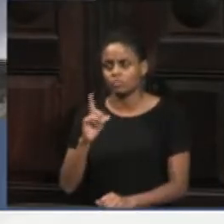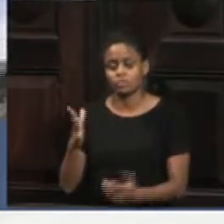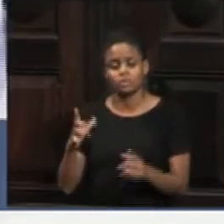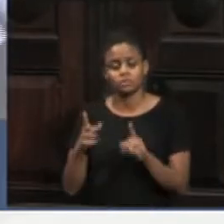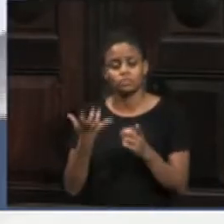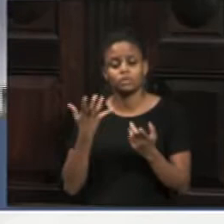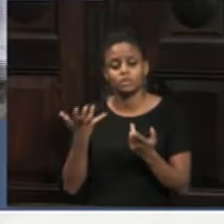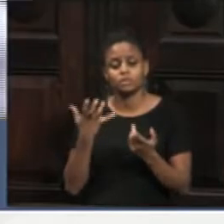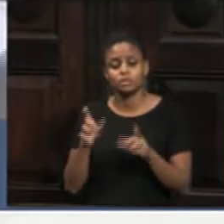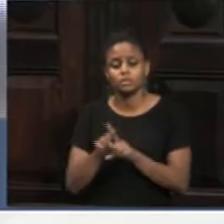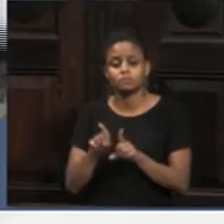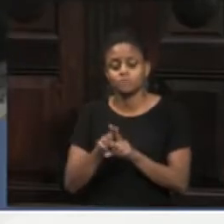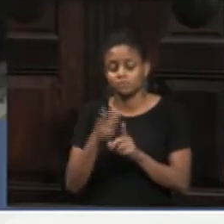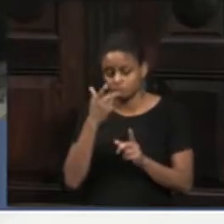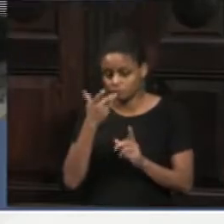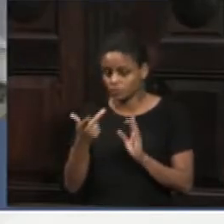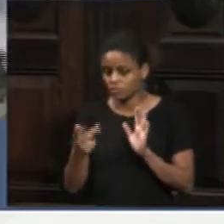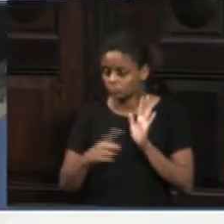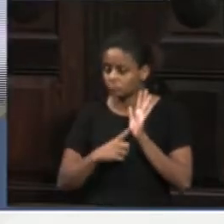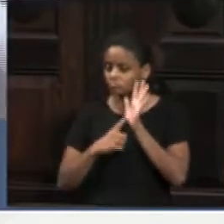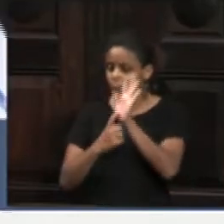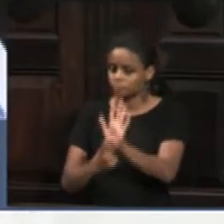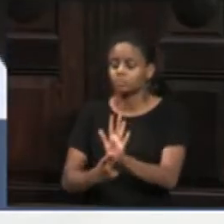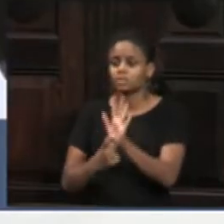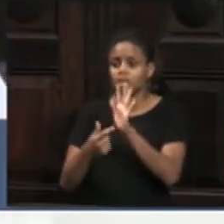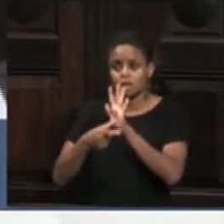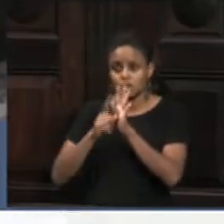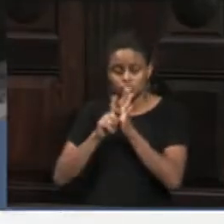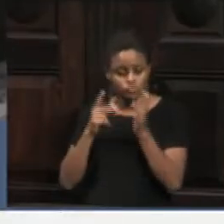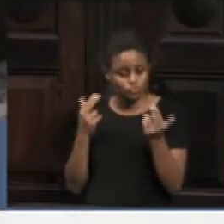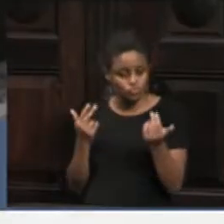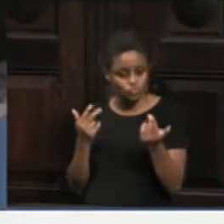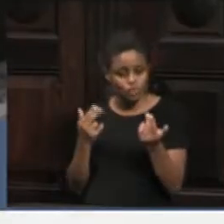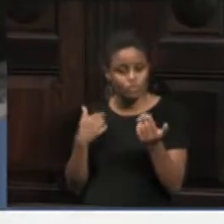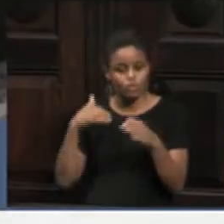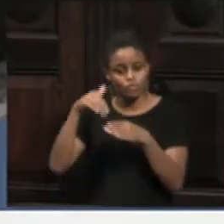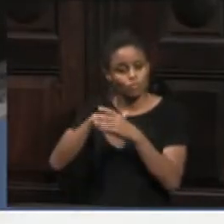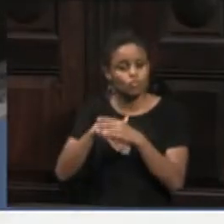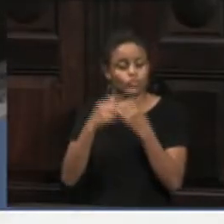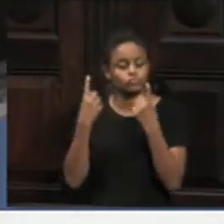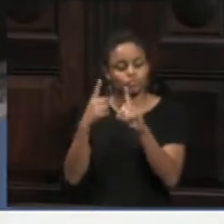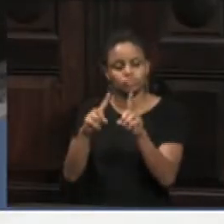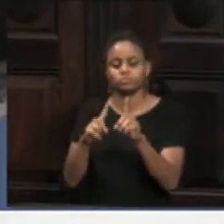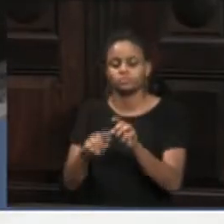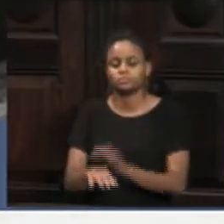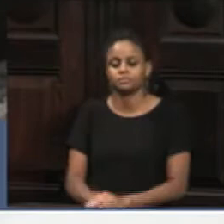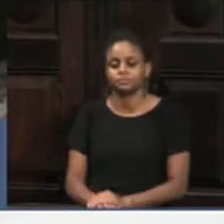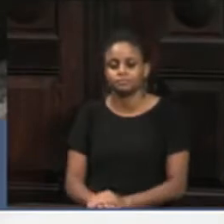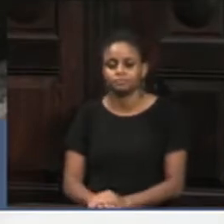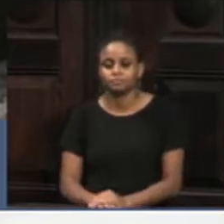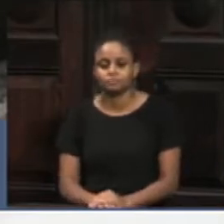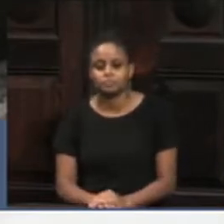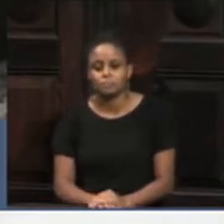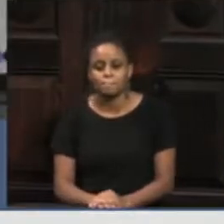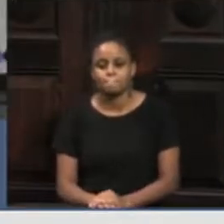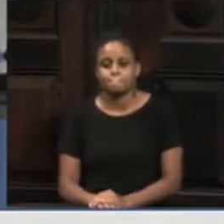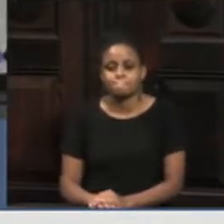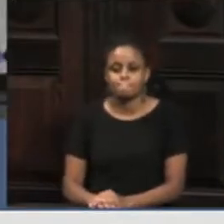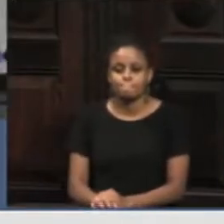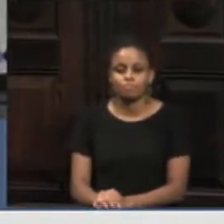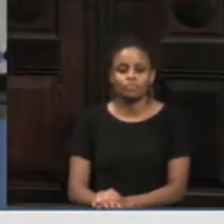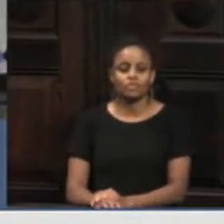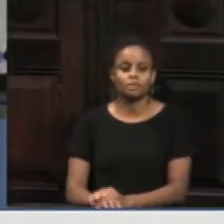também assinalar aqui, como fiz anteriormente, o meu voto contrário. Encerrada